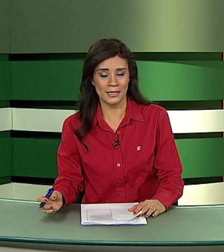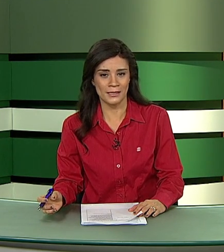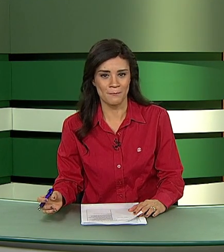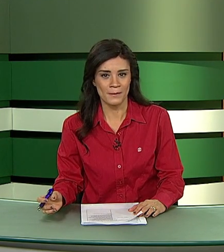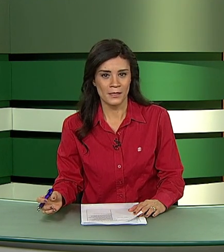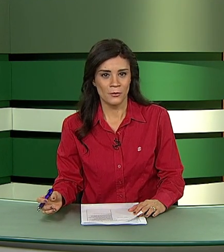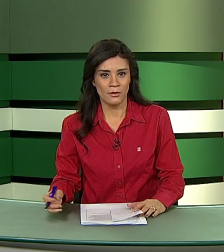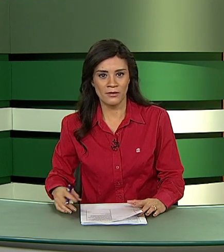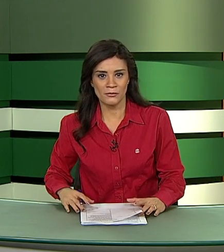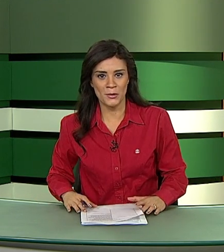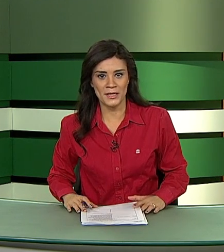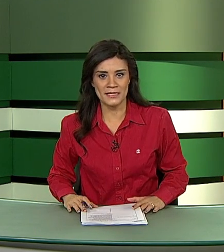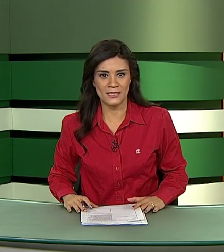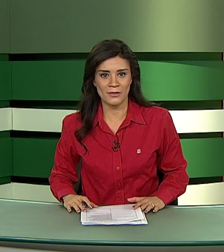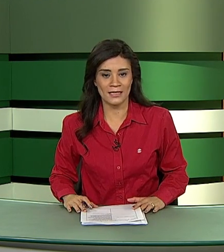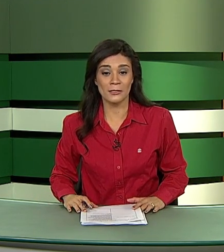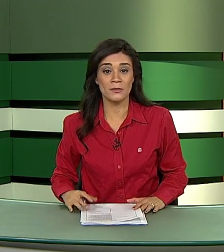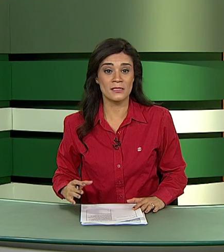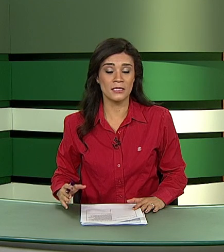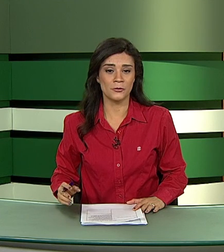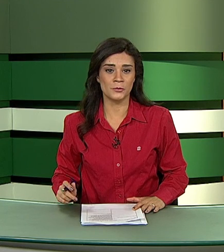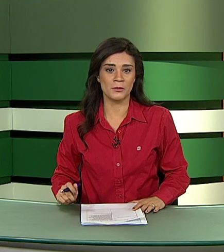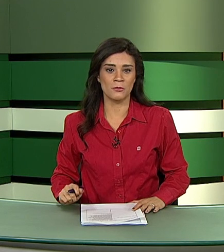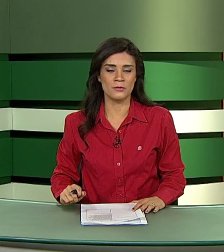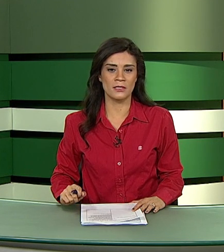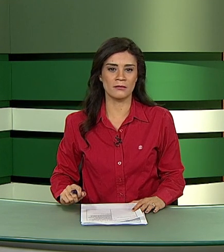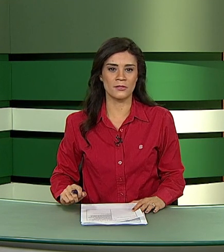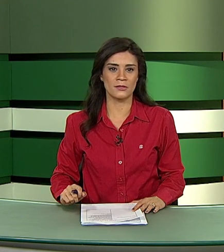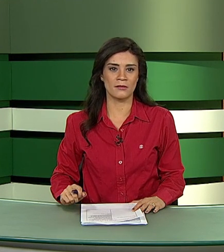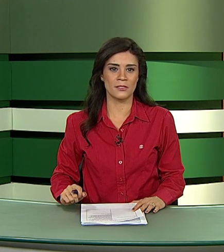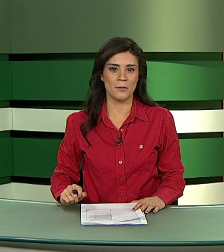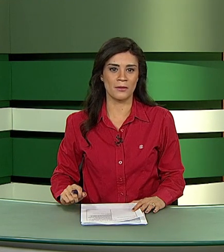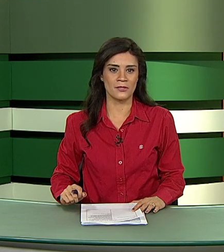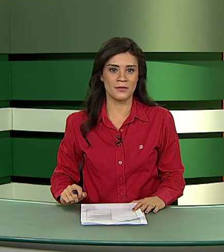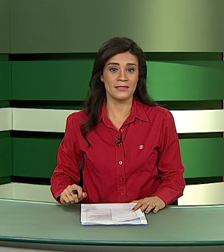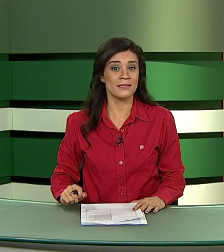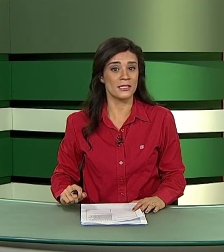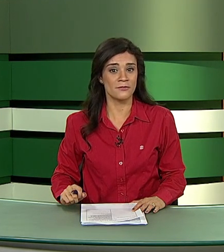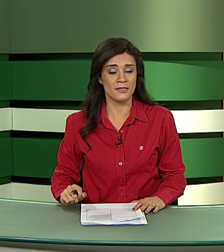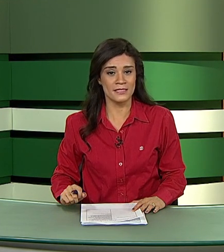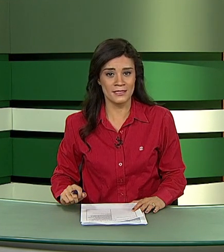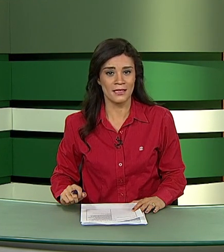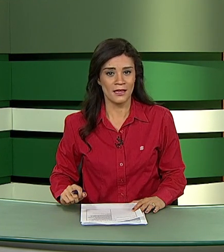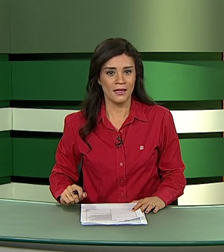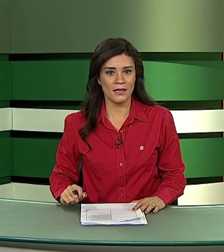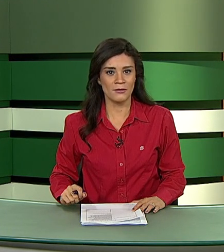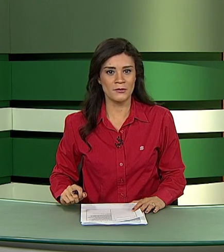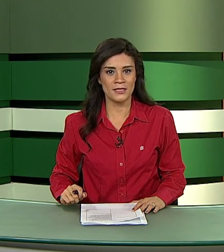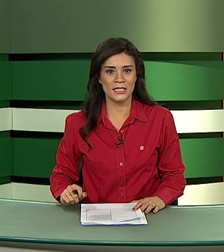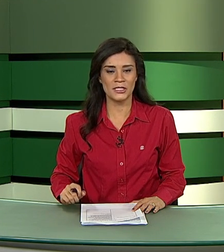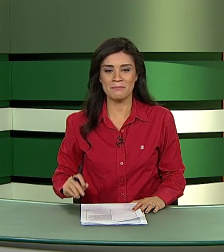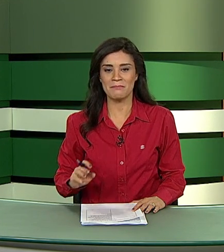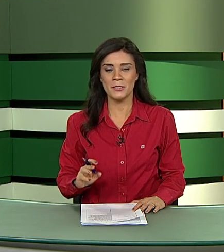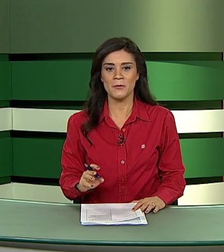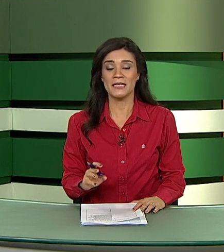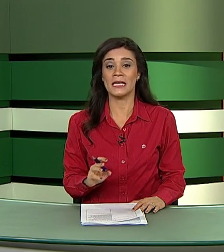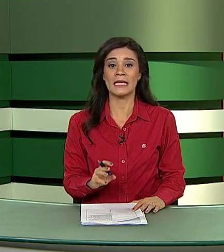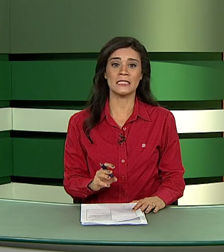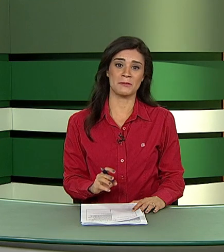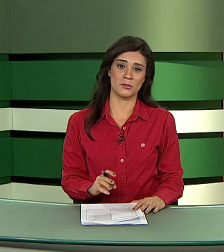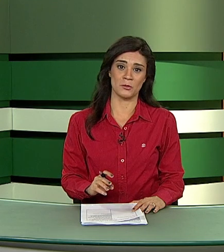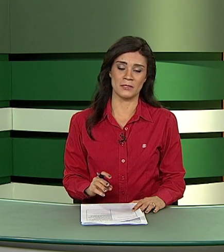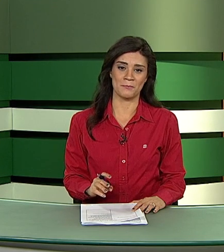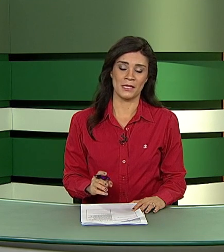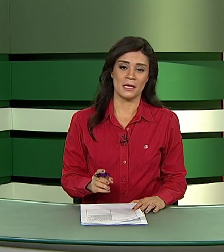continuada o evento é organizado a cada dois anos pelo conselho nacional das populações extrativistas e reuniu cerca de mil e